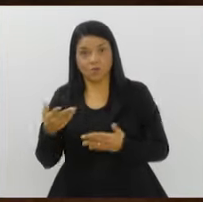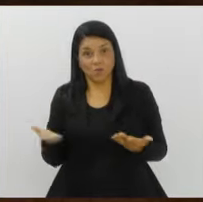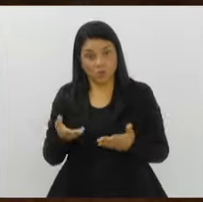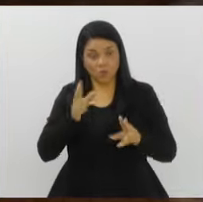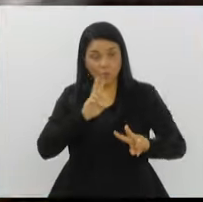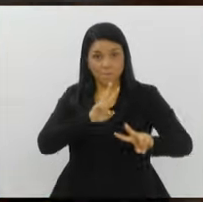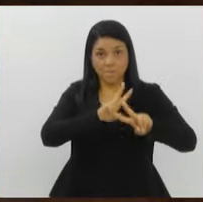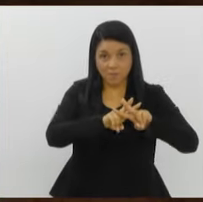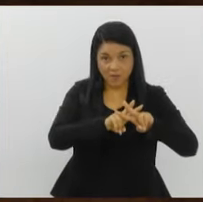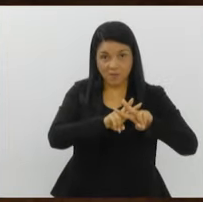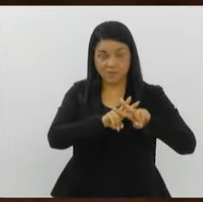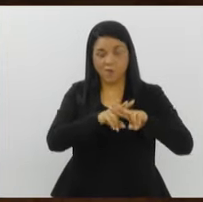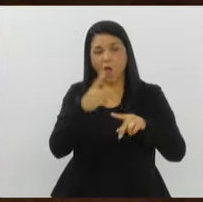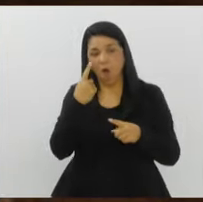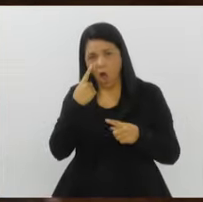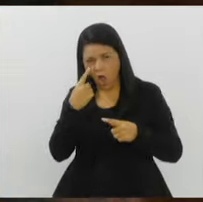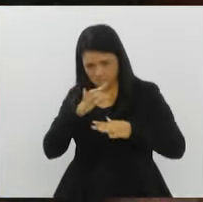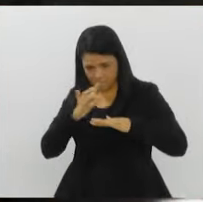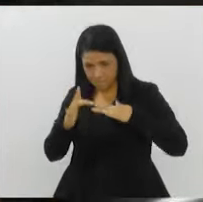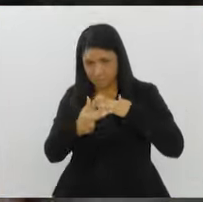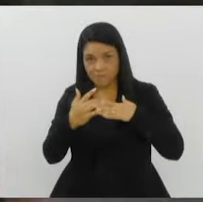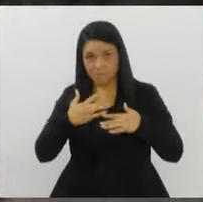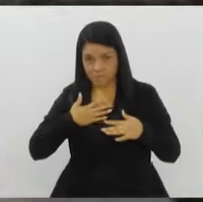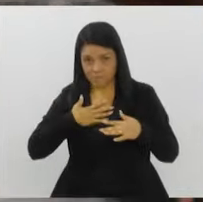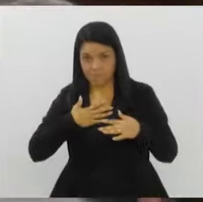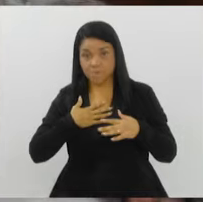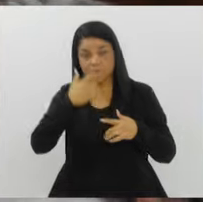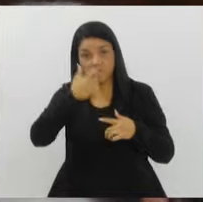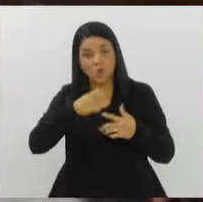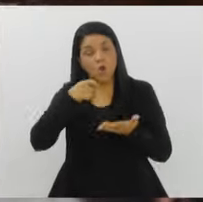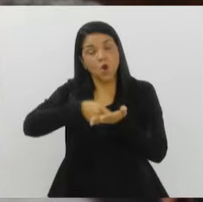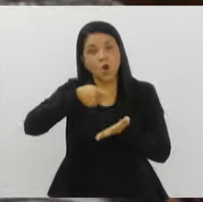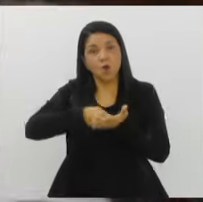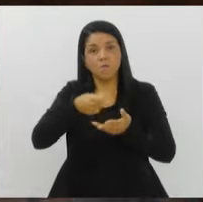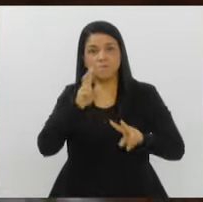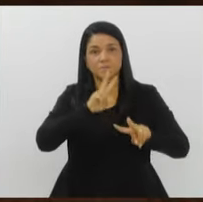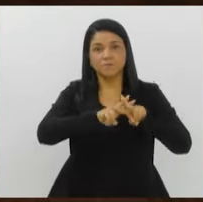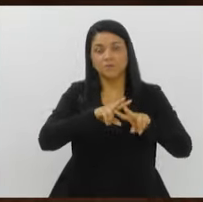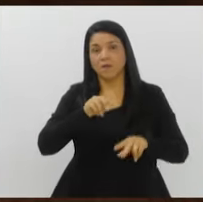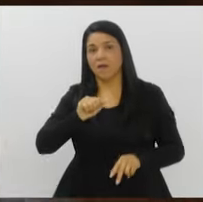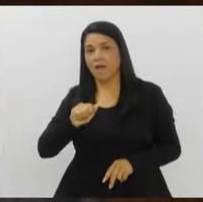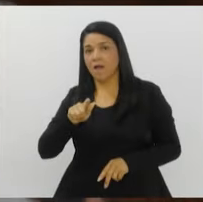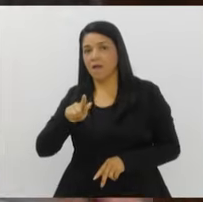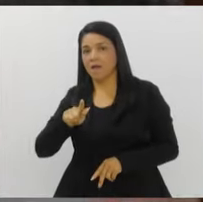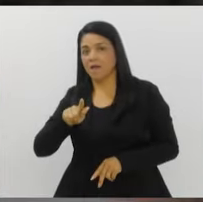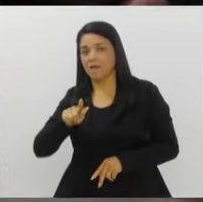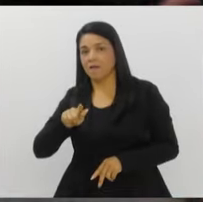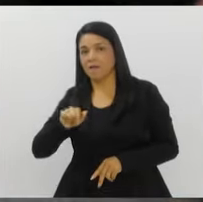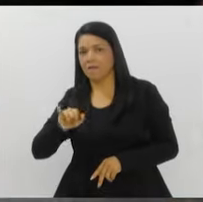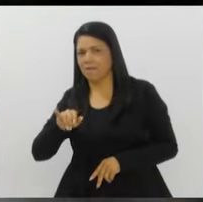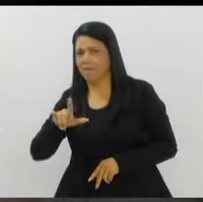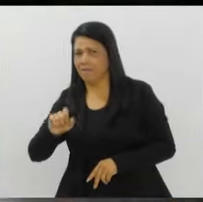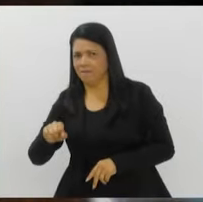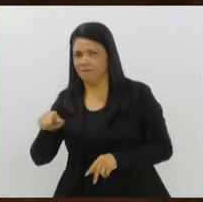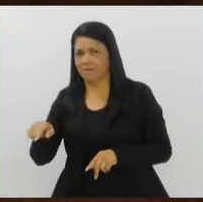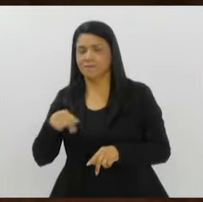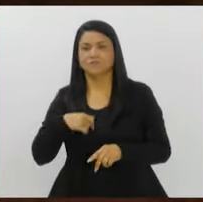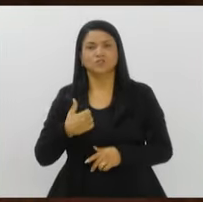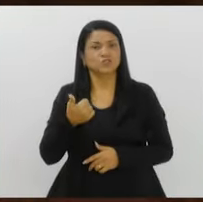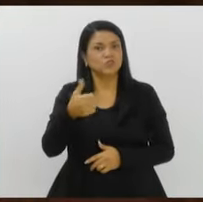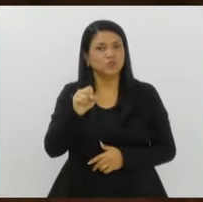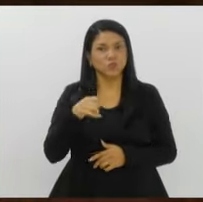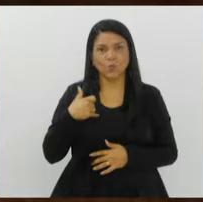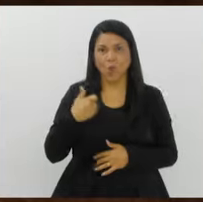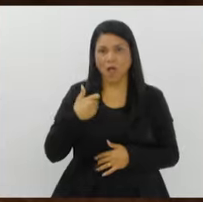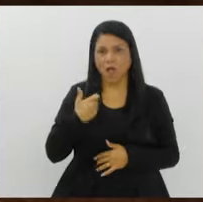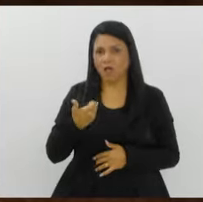Hoje foi preso, olhem nas minhas redes sociais, eu vinha cobrando constantemente a prisão do Áquila. Um moleque de 18 anos, moleque,